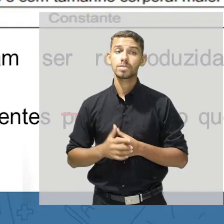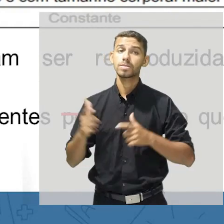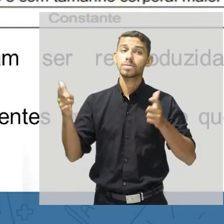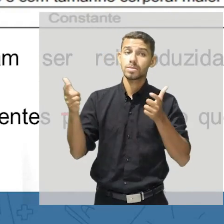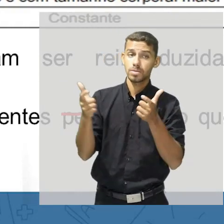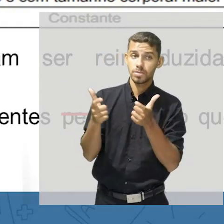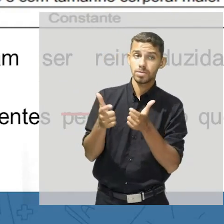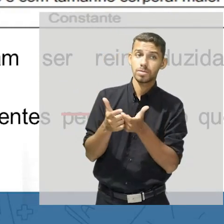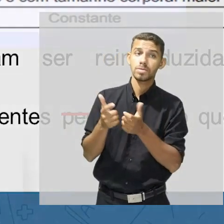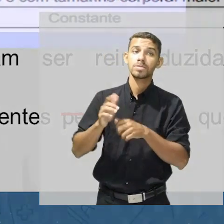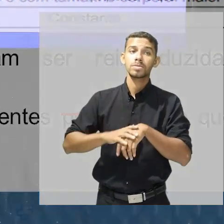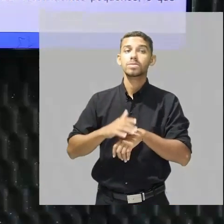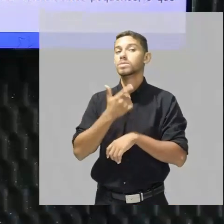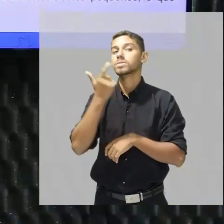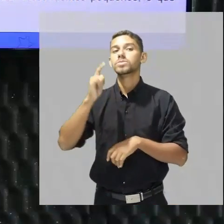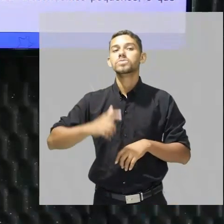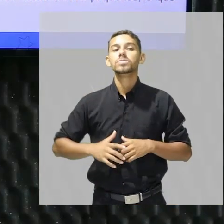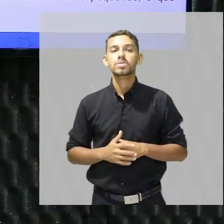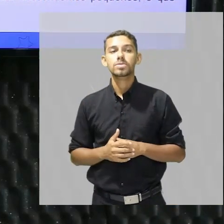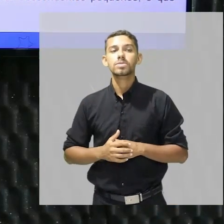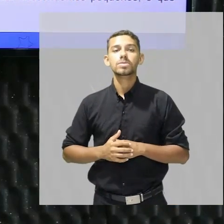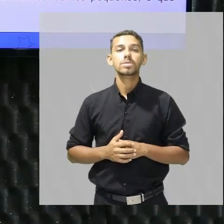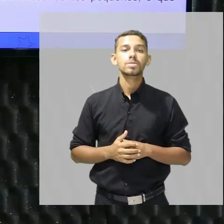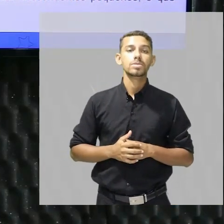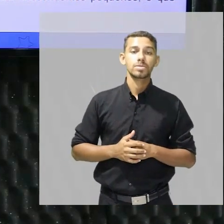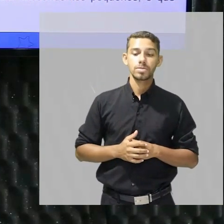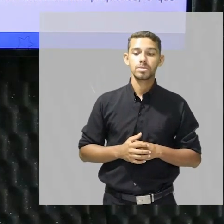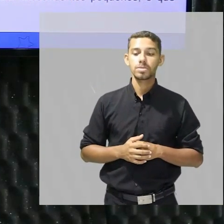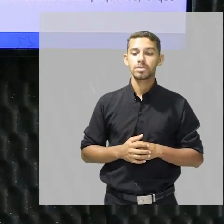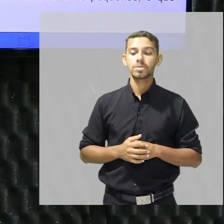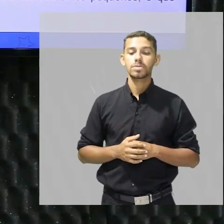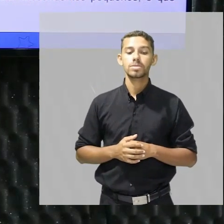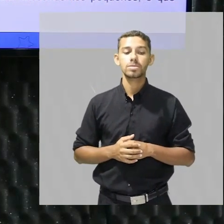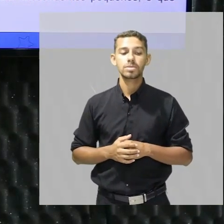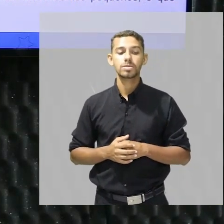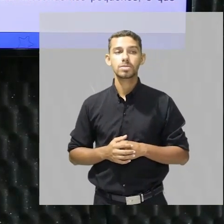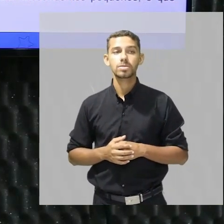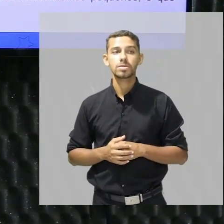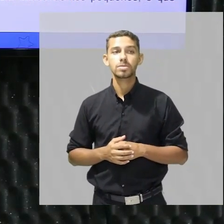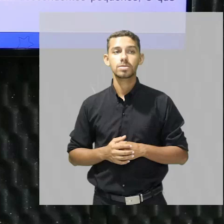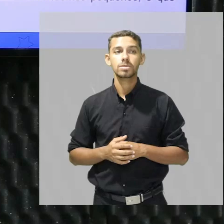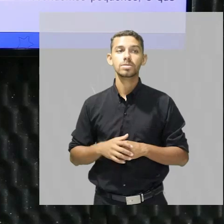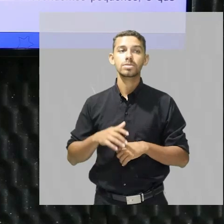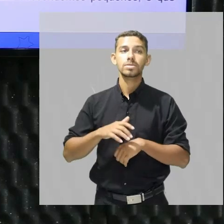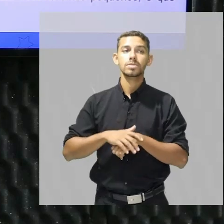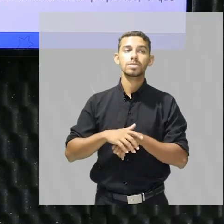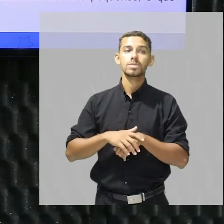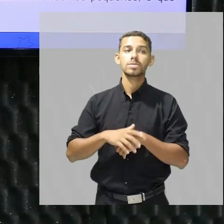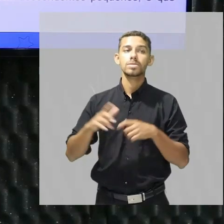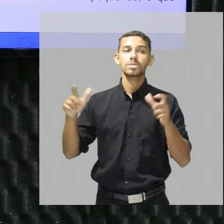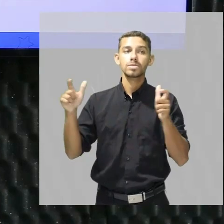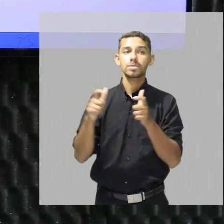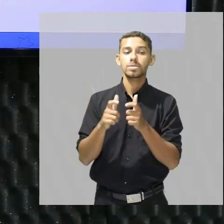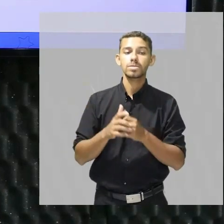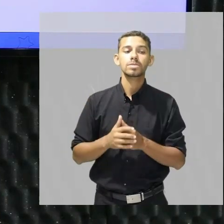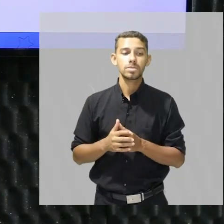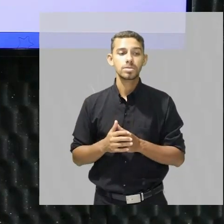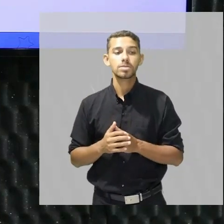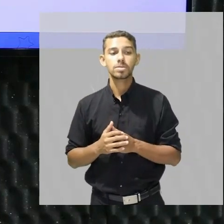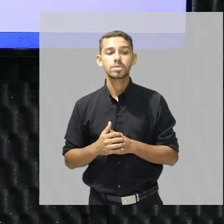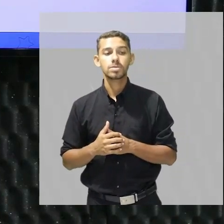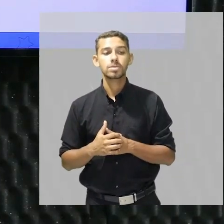a competição com outras espécies. Não, o tamanho não vai diminuir. O tamanho não tem nada a ver com a relação à competição,